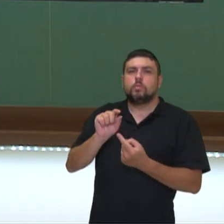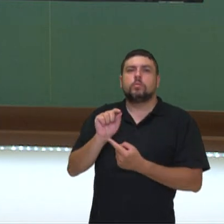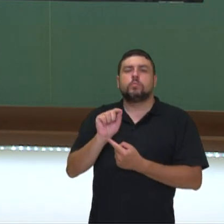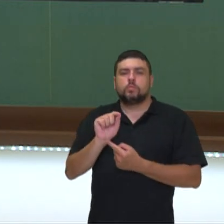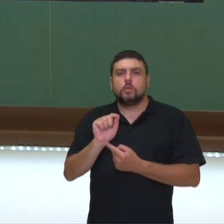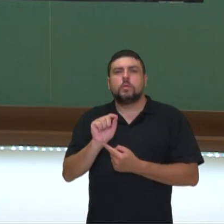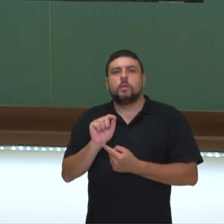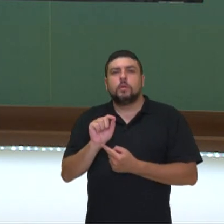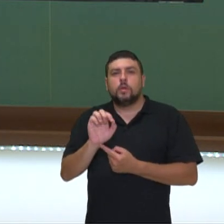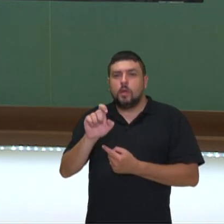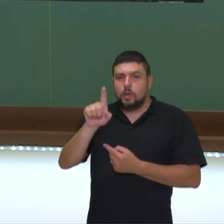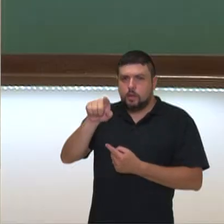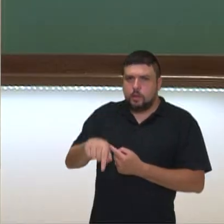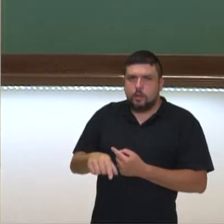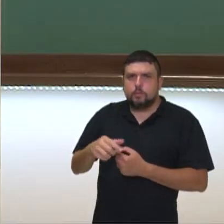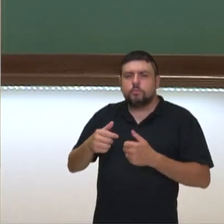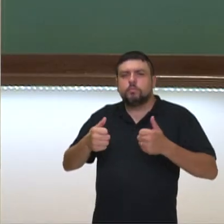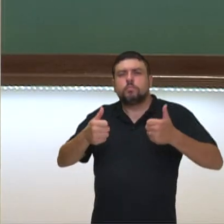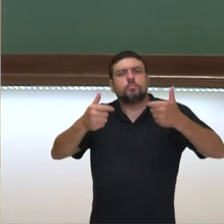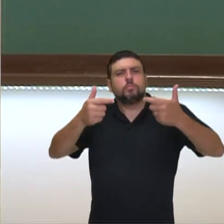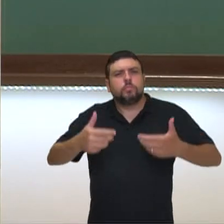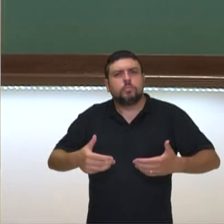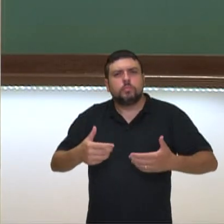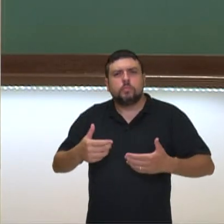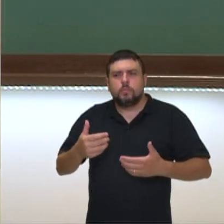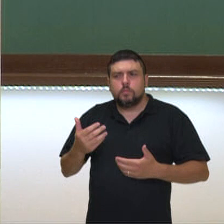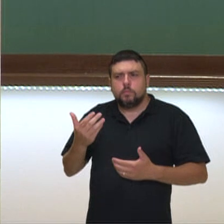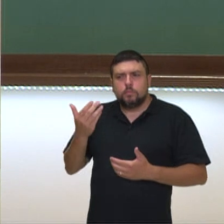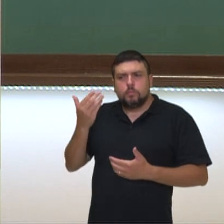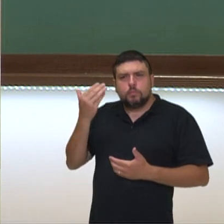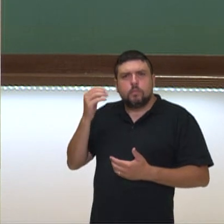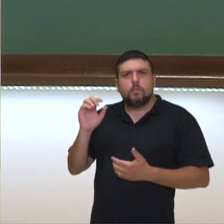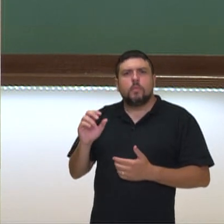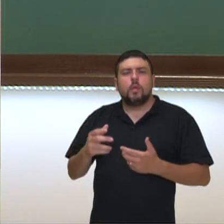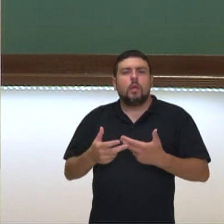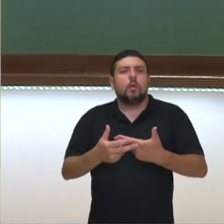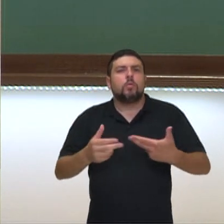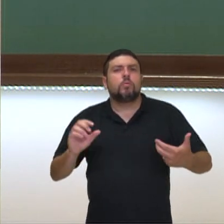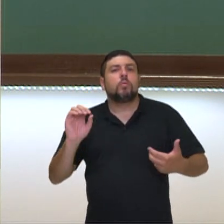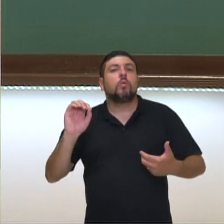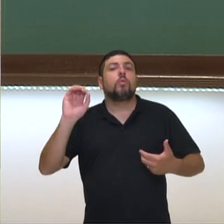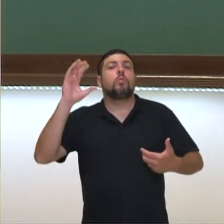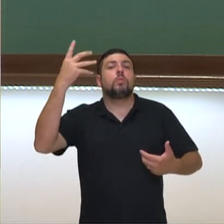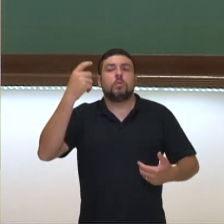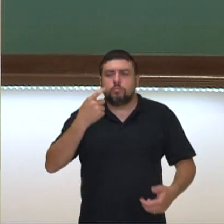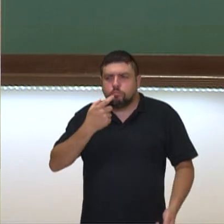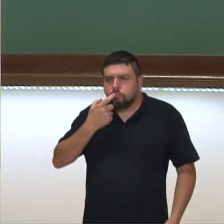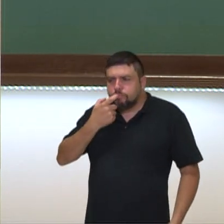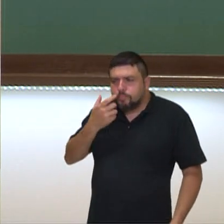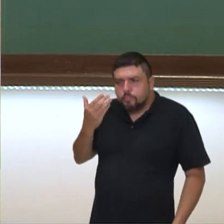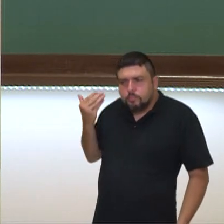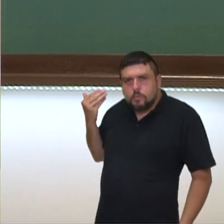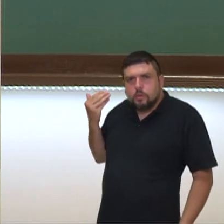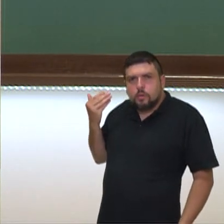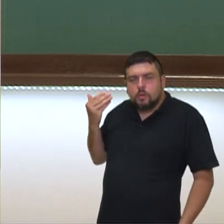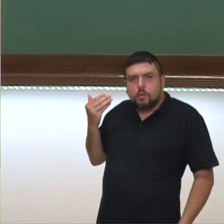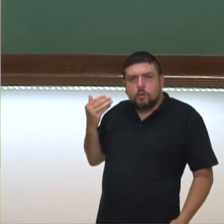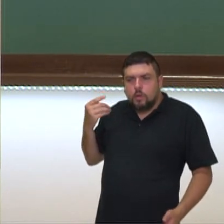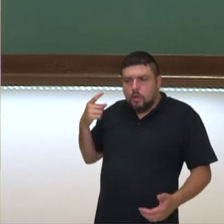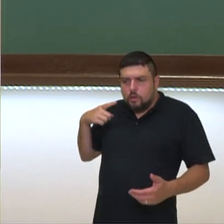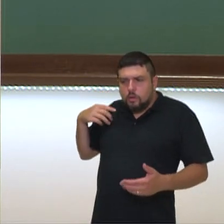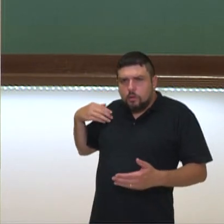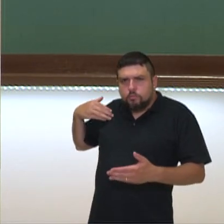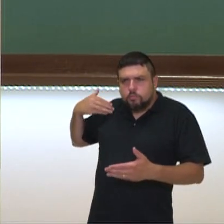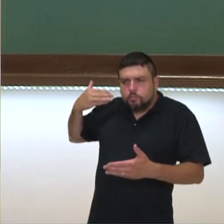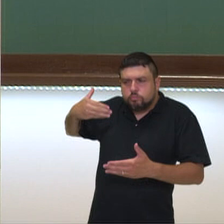É justamente esse. Falar de ações, pessoal, que começaram lá no passado, tiveram toda uma continuidade até o